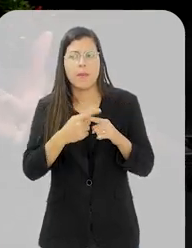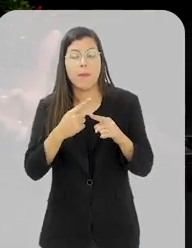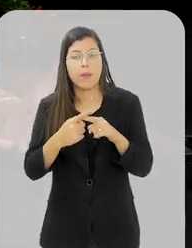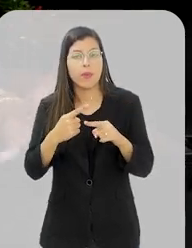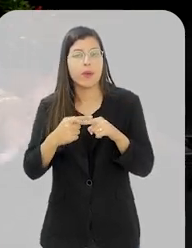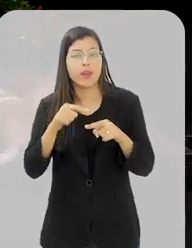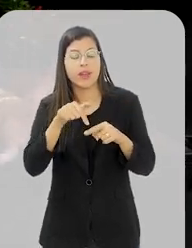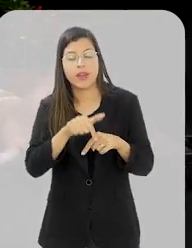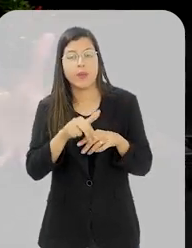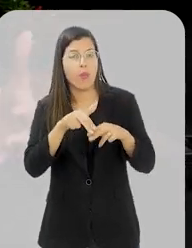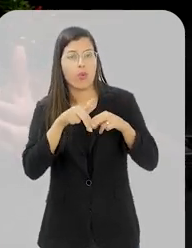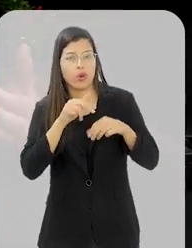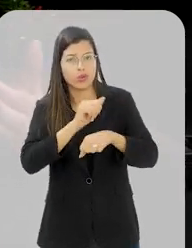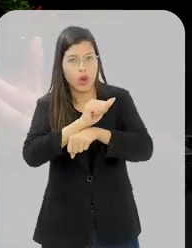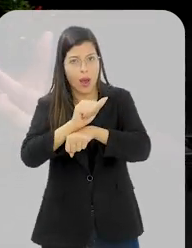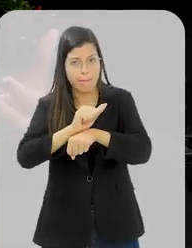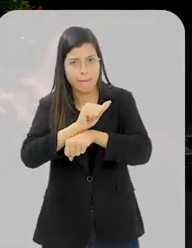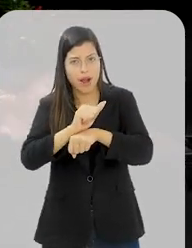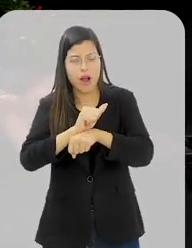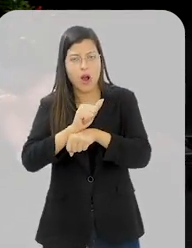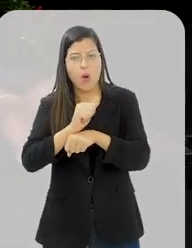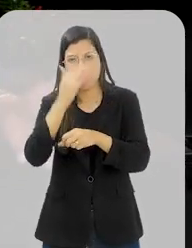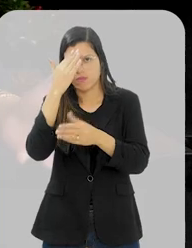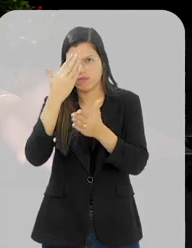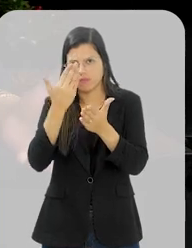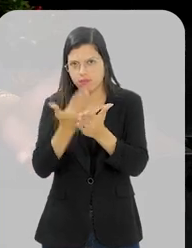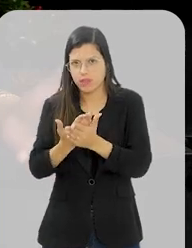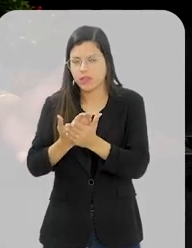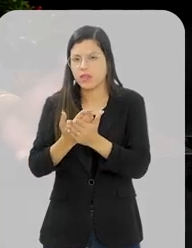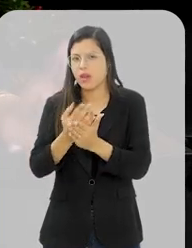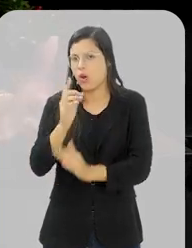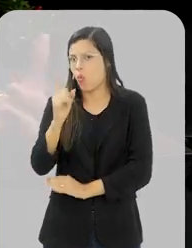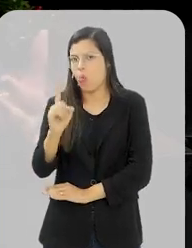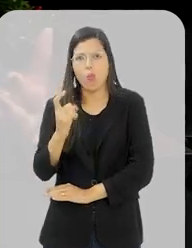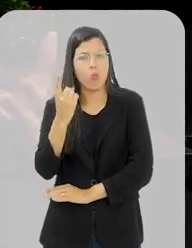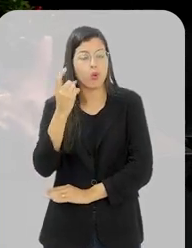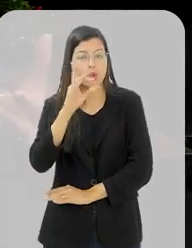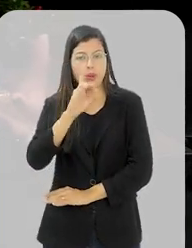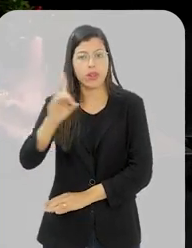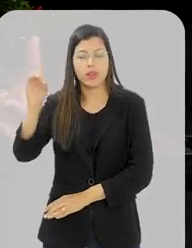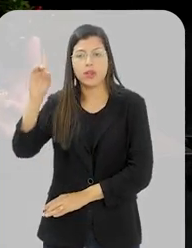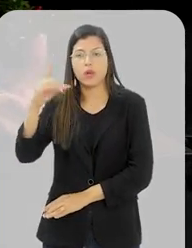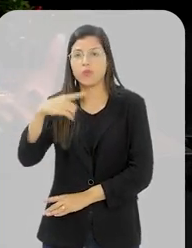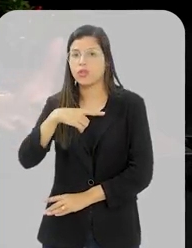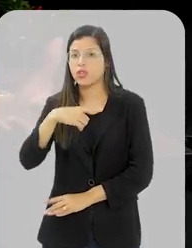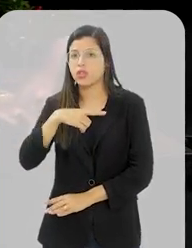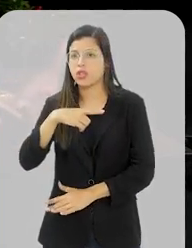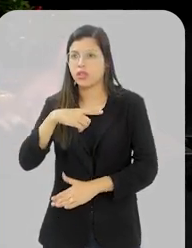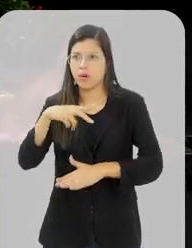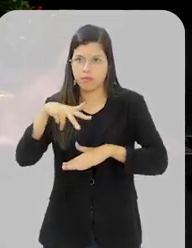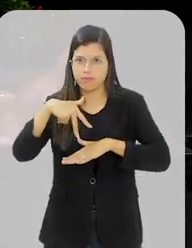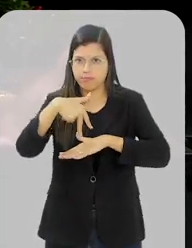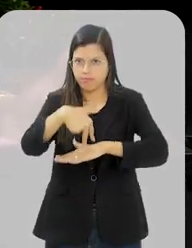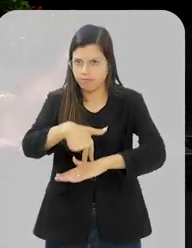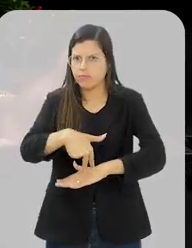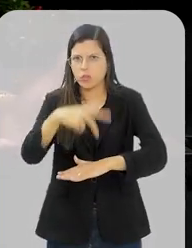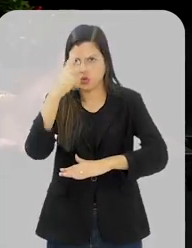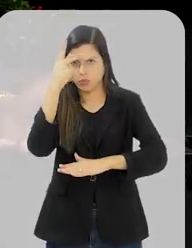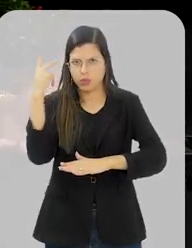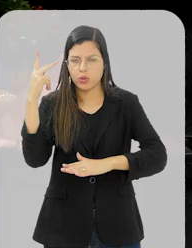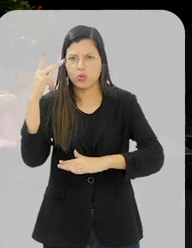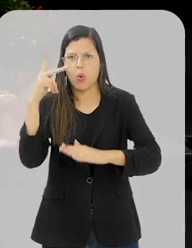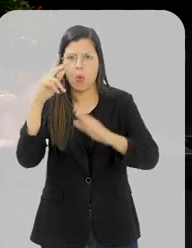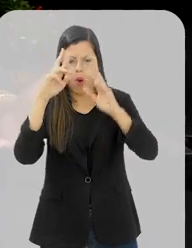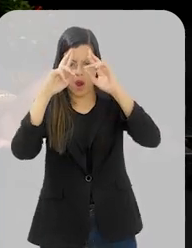porque Abraão além de acreditar num Deus único ele tinha primeiro uma ura ele era